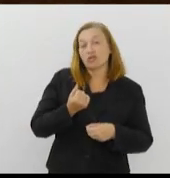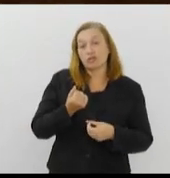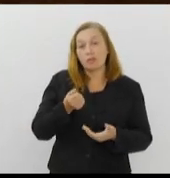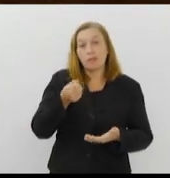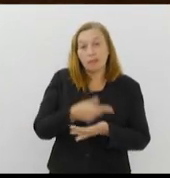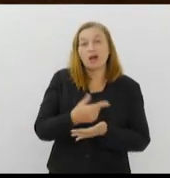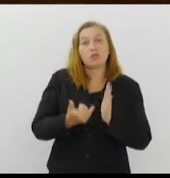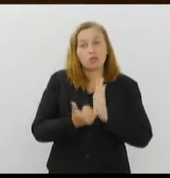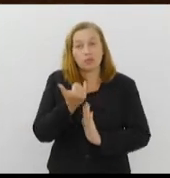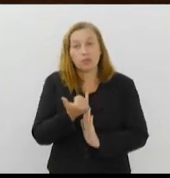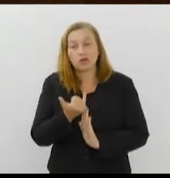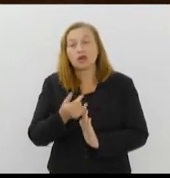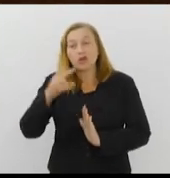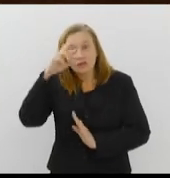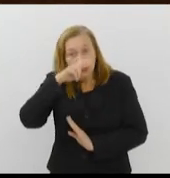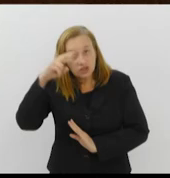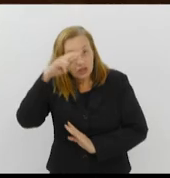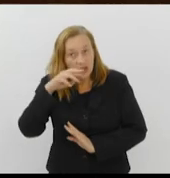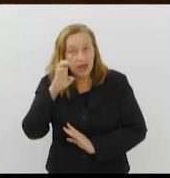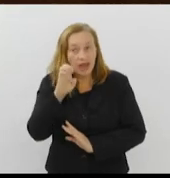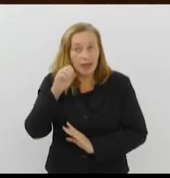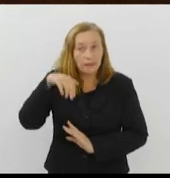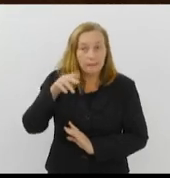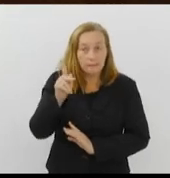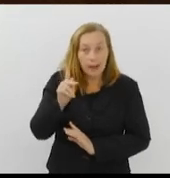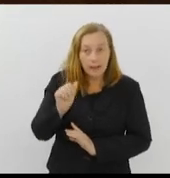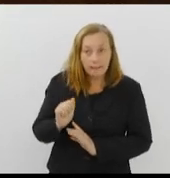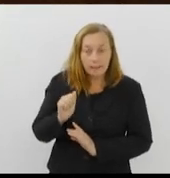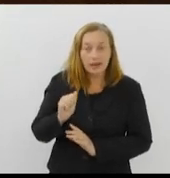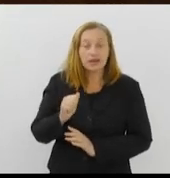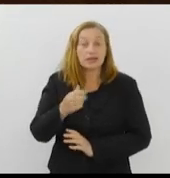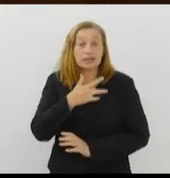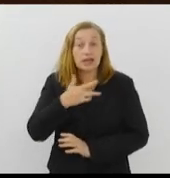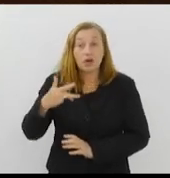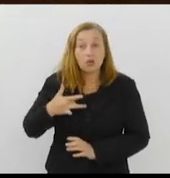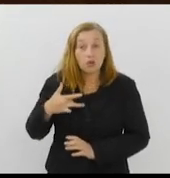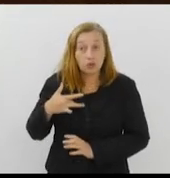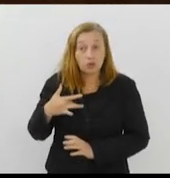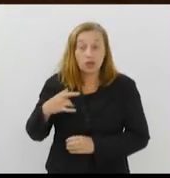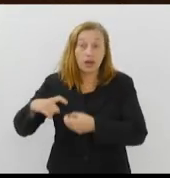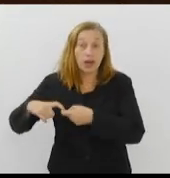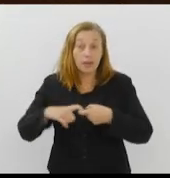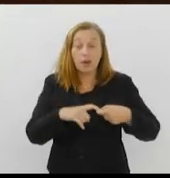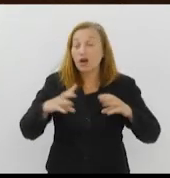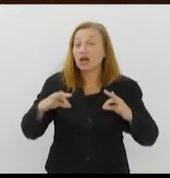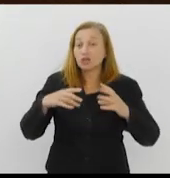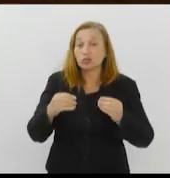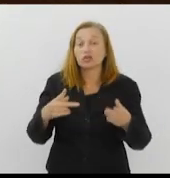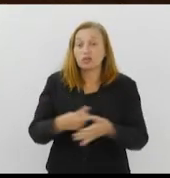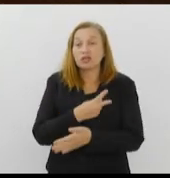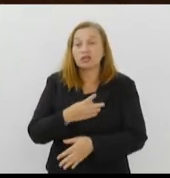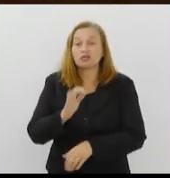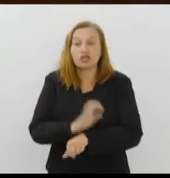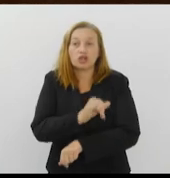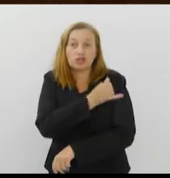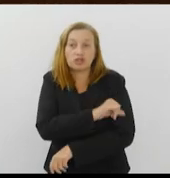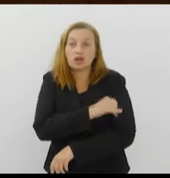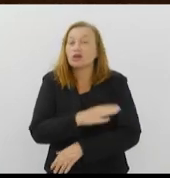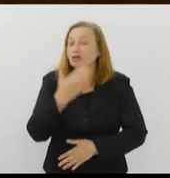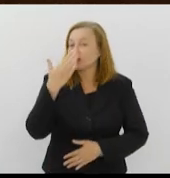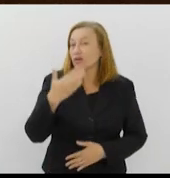estamos fiscalizando desde a máfia da saúde, máfia do reboque, a tudo que qualquer mazela que acontece no Estado do Rio de Janeiro. Então, é um